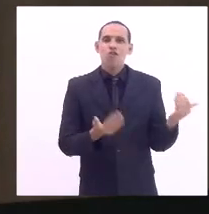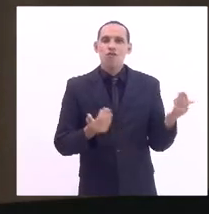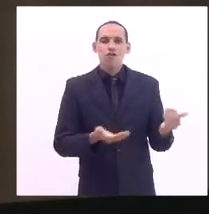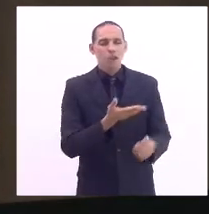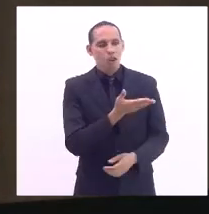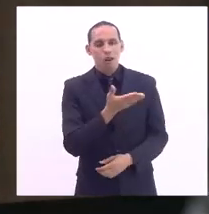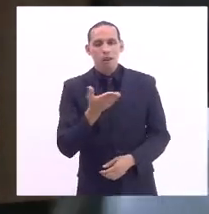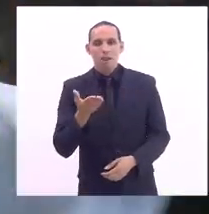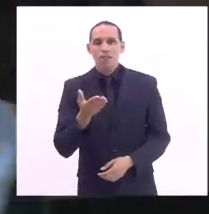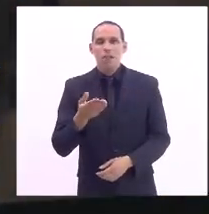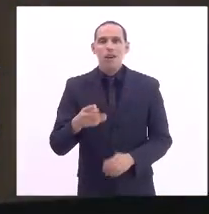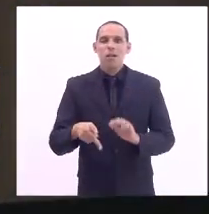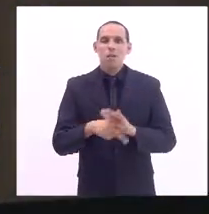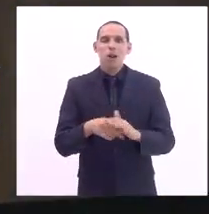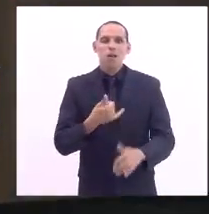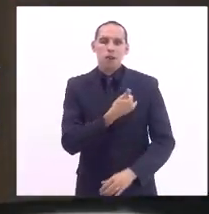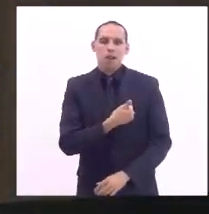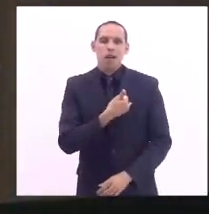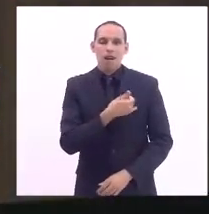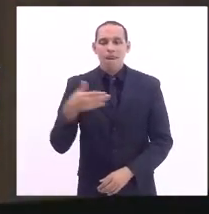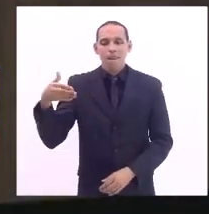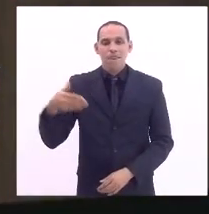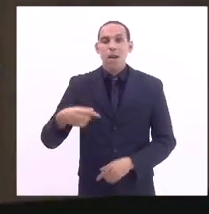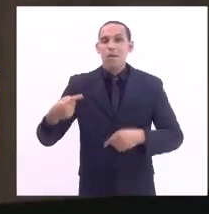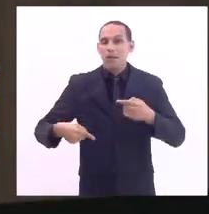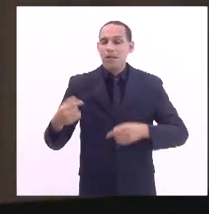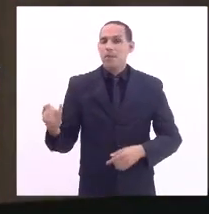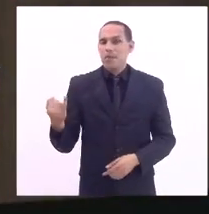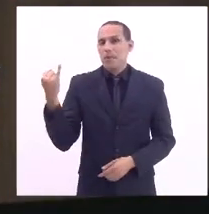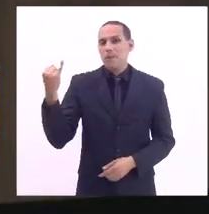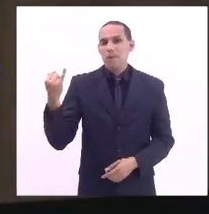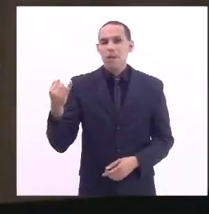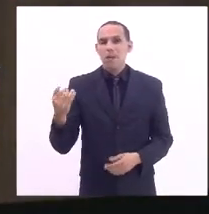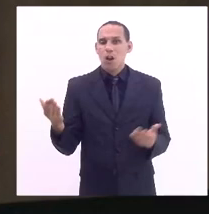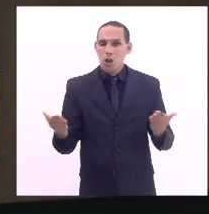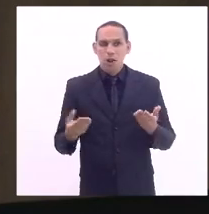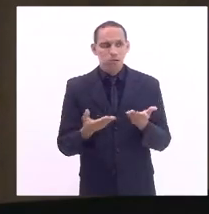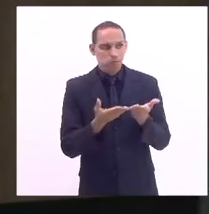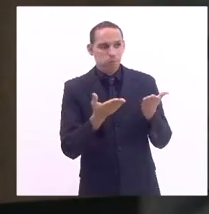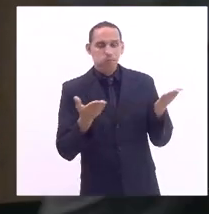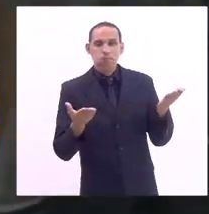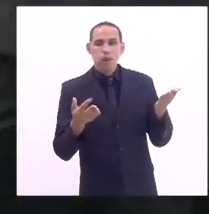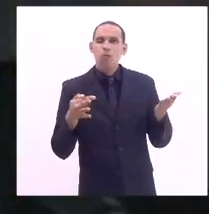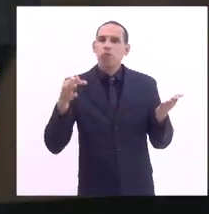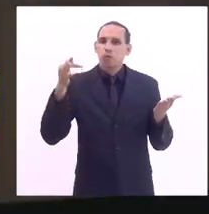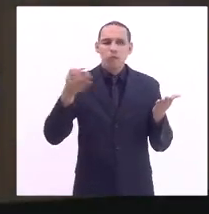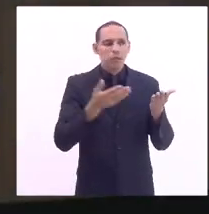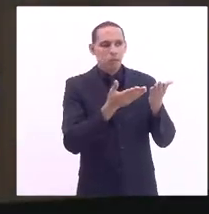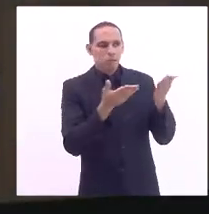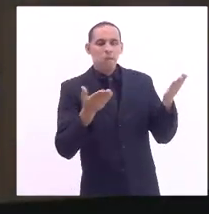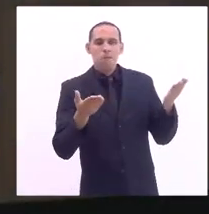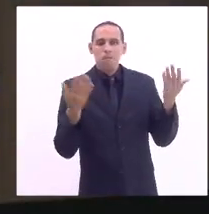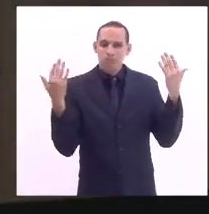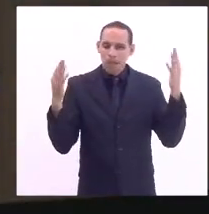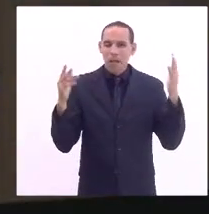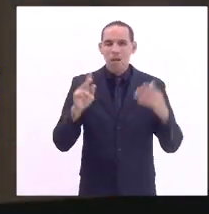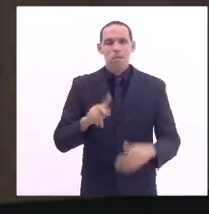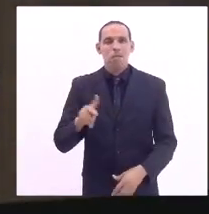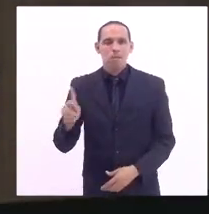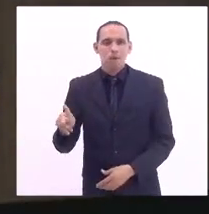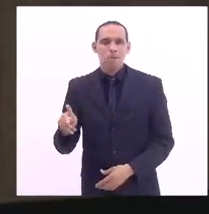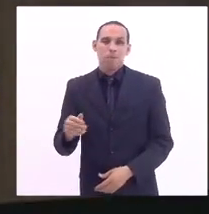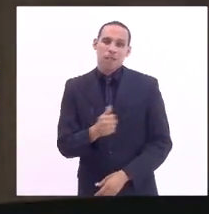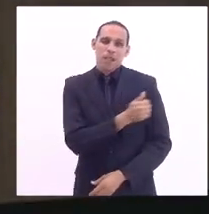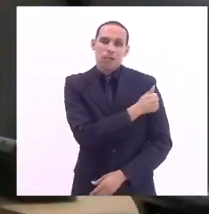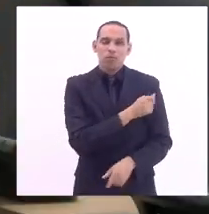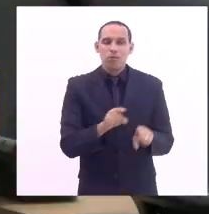aqui e dizer da importância que tem a política hoje para os jovens, pois o futuro pertence a todos eles. Parabéns aos professores, aos